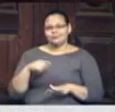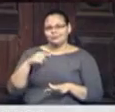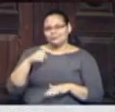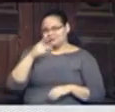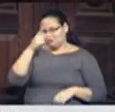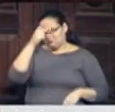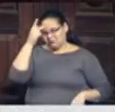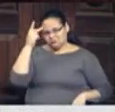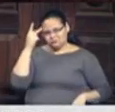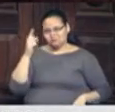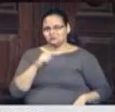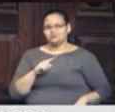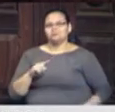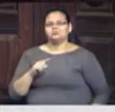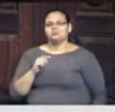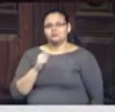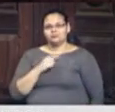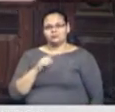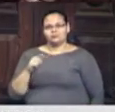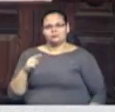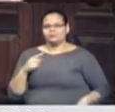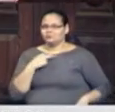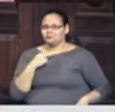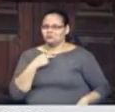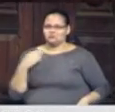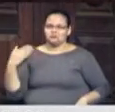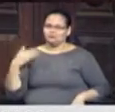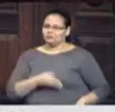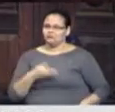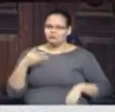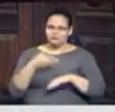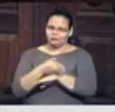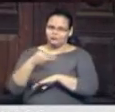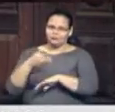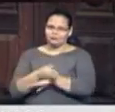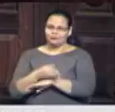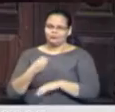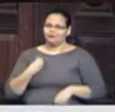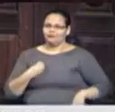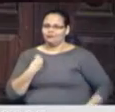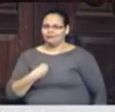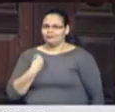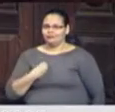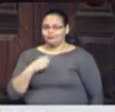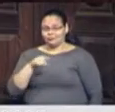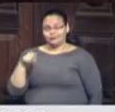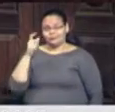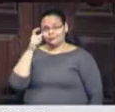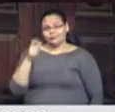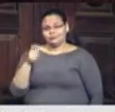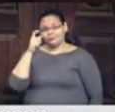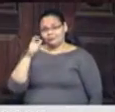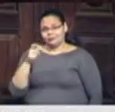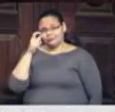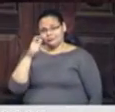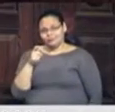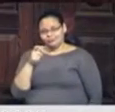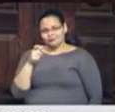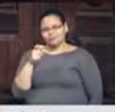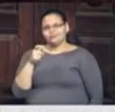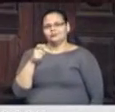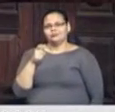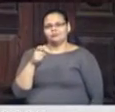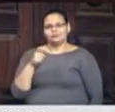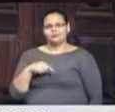pessoas sejam o povo impedido de participar, principalmente aqueles interessados em dar uma contribuição